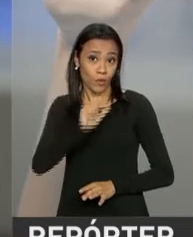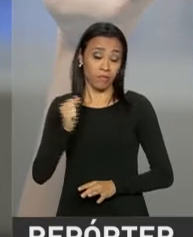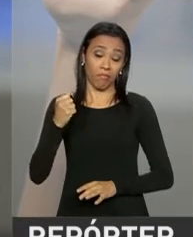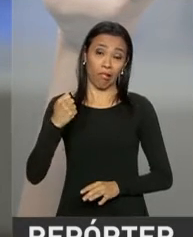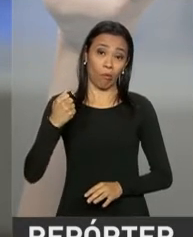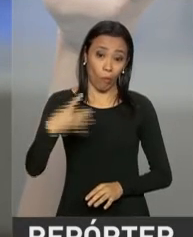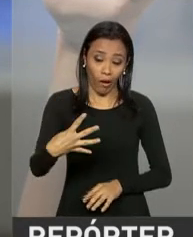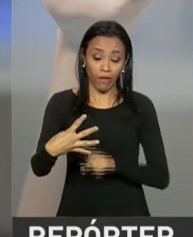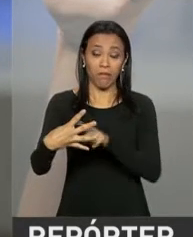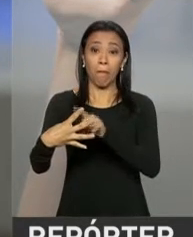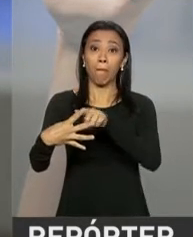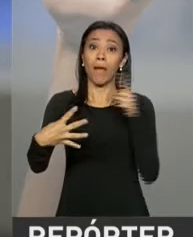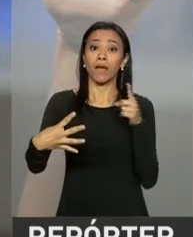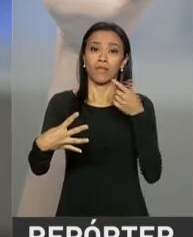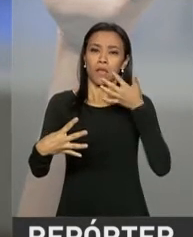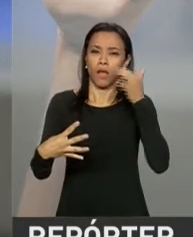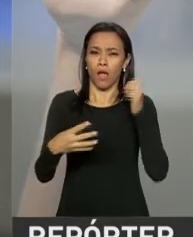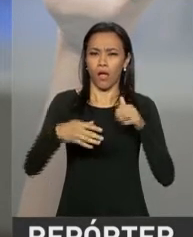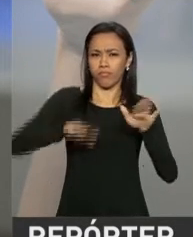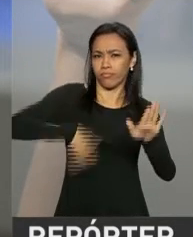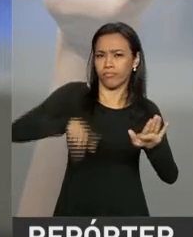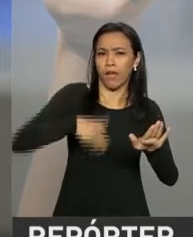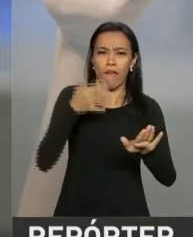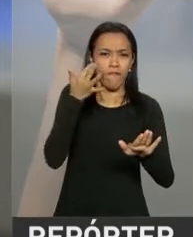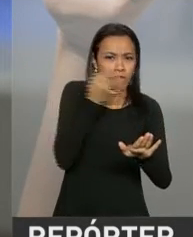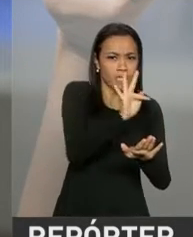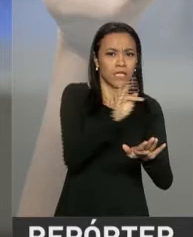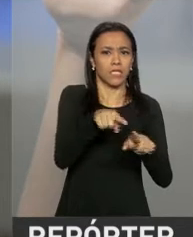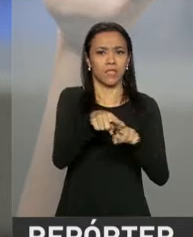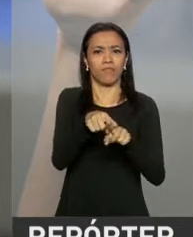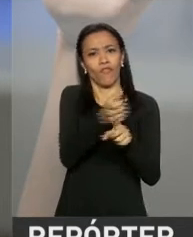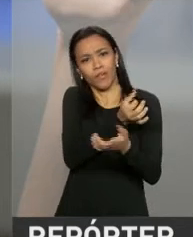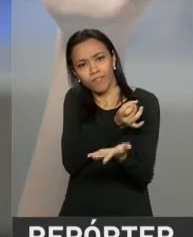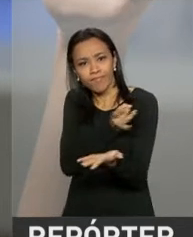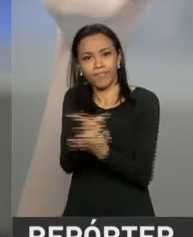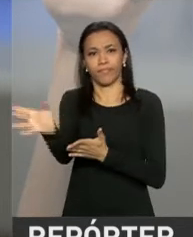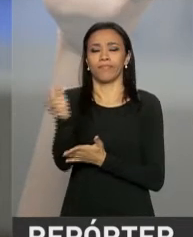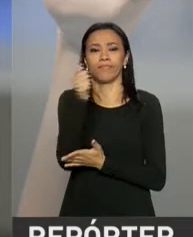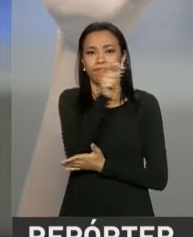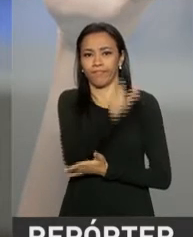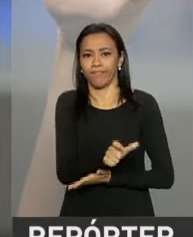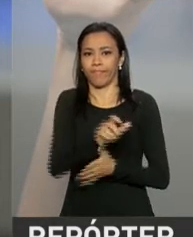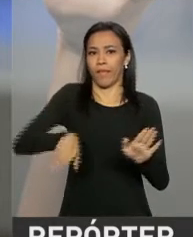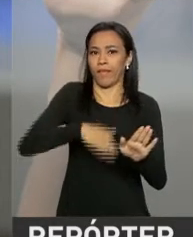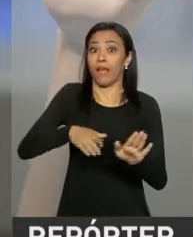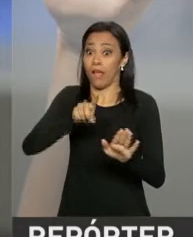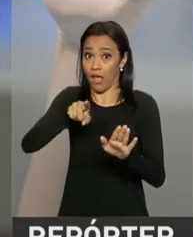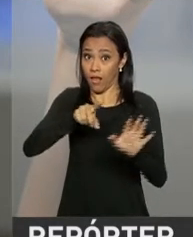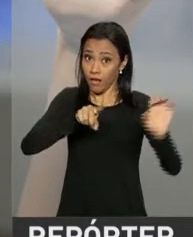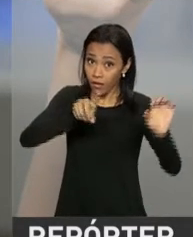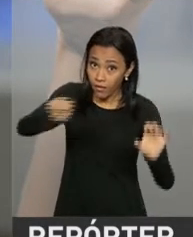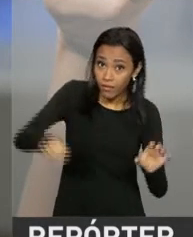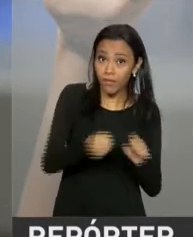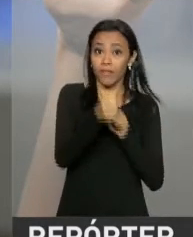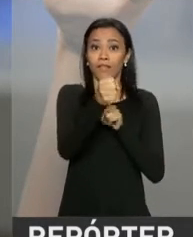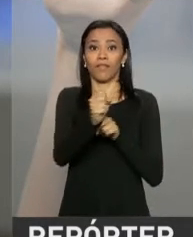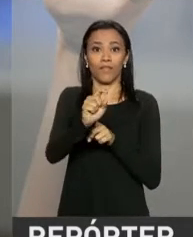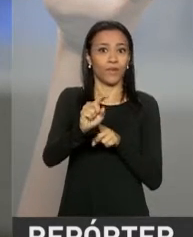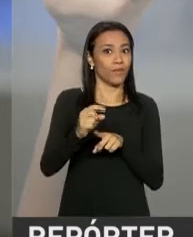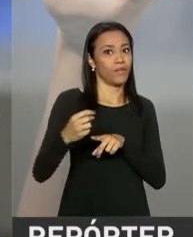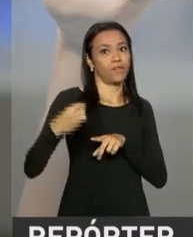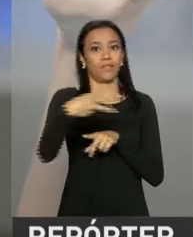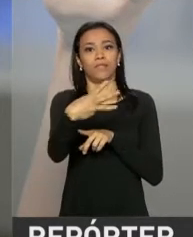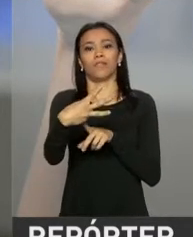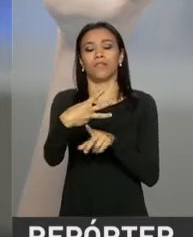mas a competidora francesa que ficou na frente da brasileira foi eliminada e com isso o piloto levou a medalha